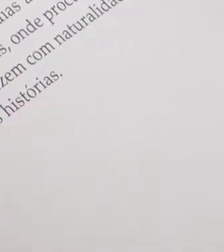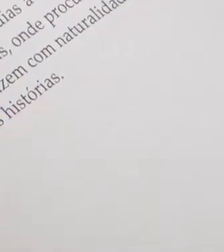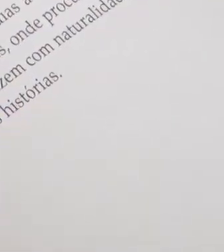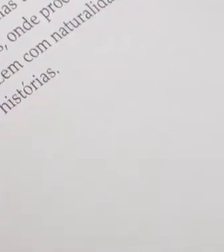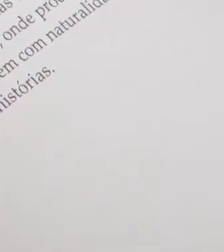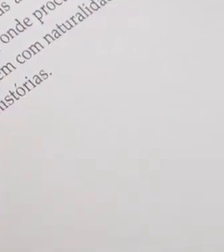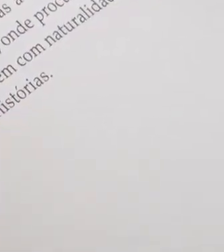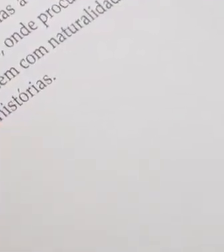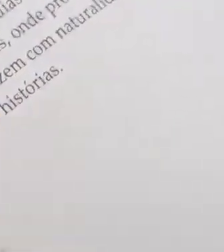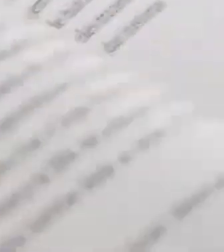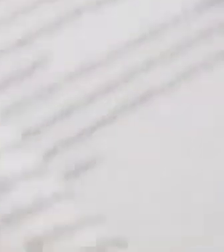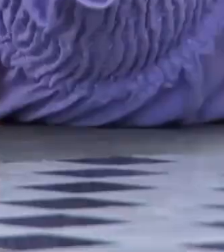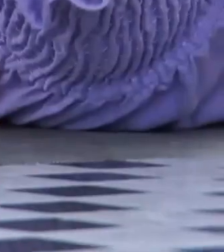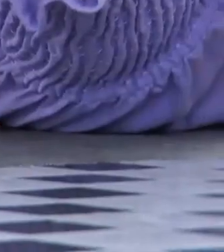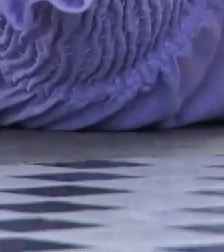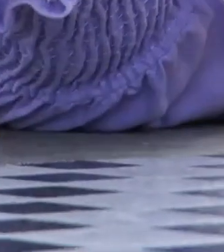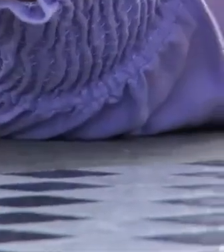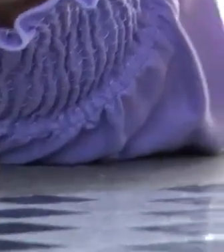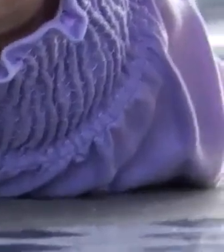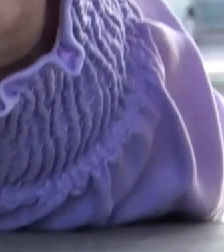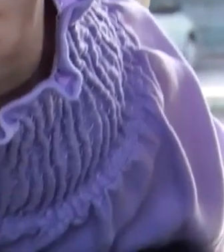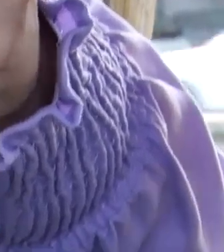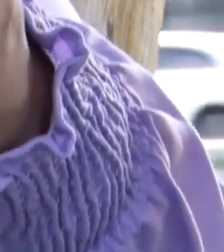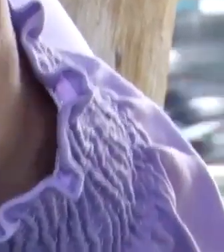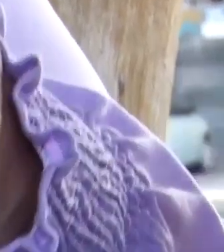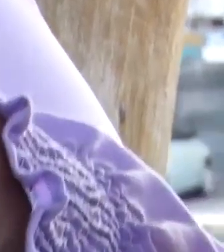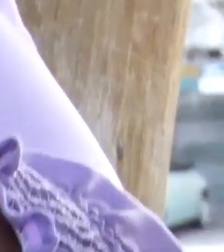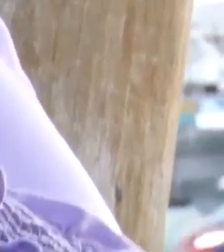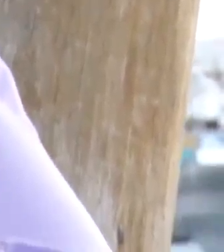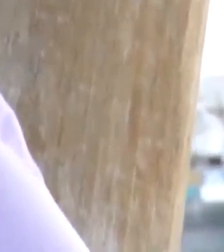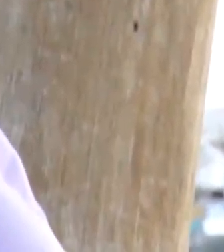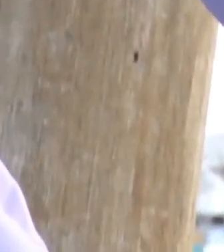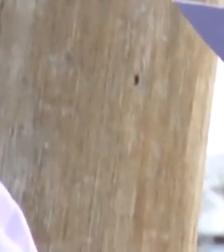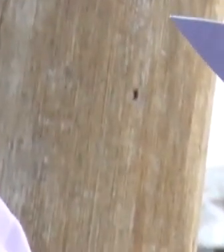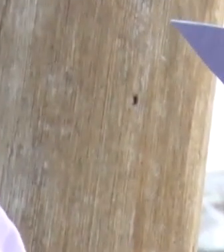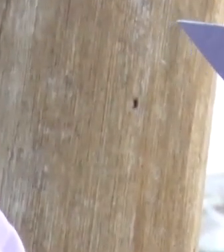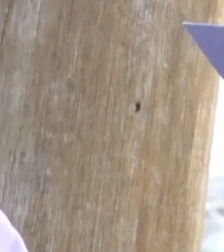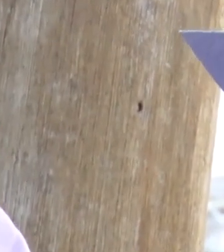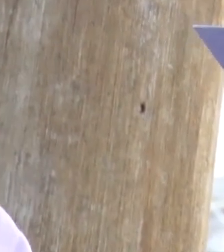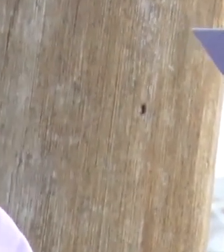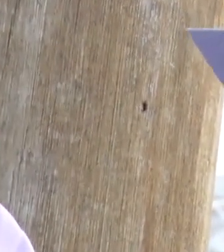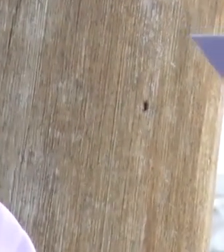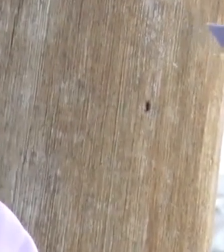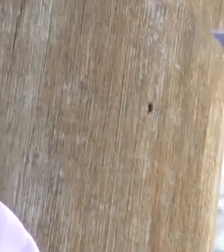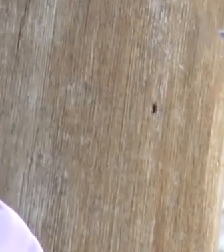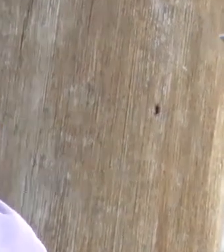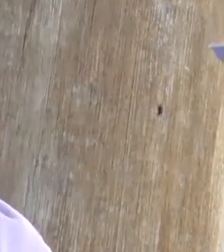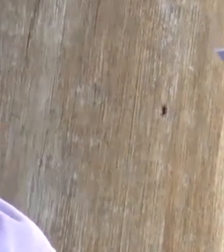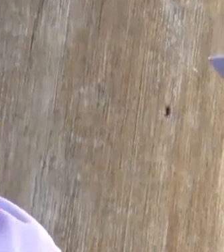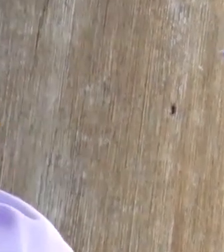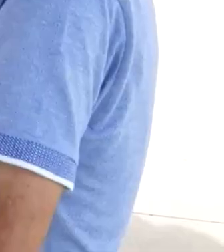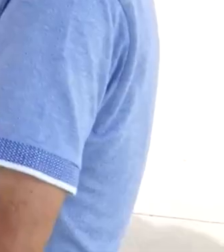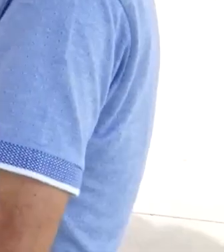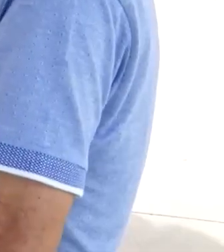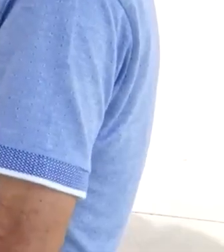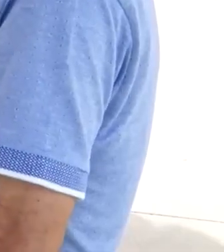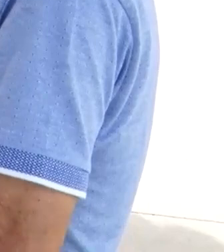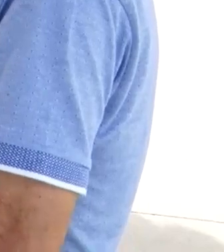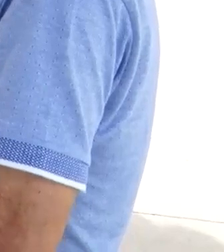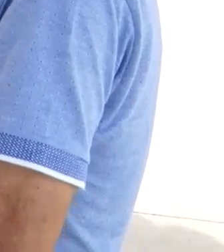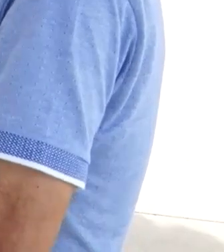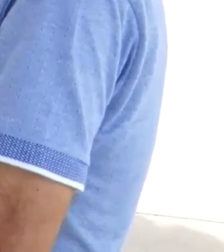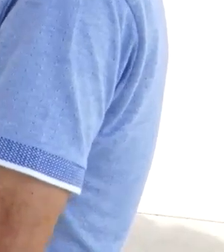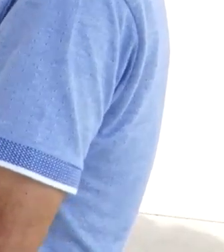integra o livro e a leitura. Já dizia Paulo Freire, a contação de história pode ser um ato de libertação. Se